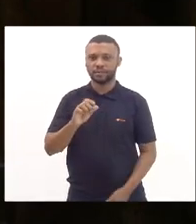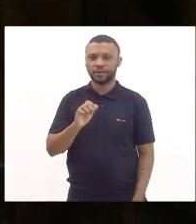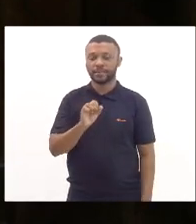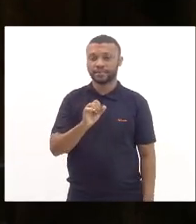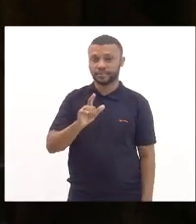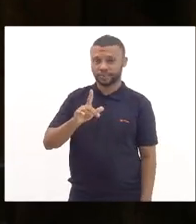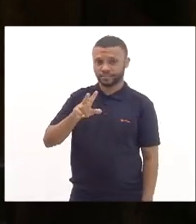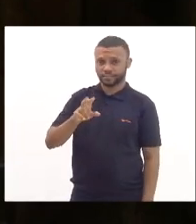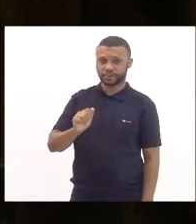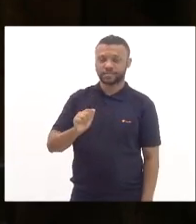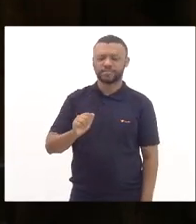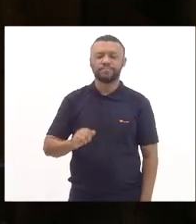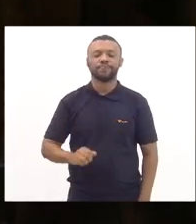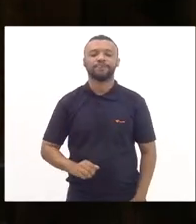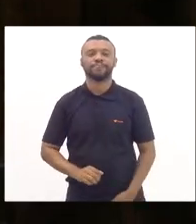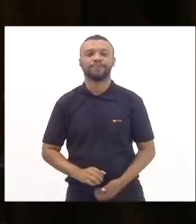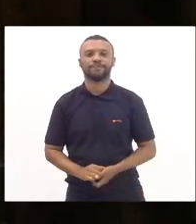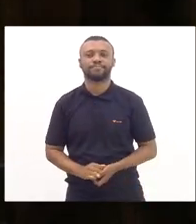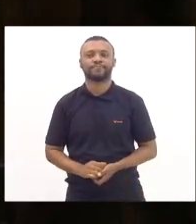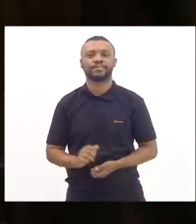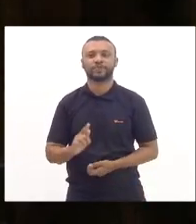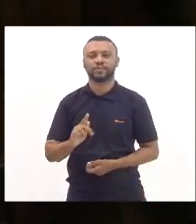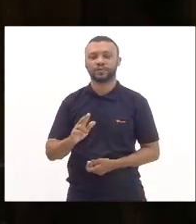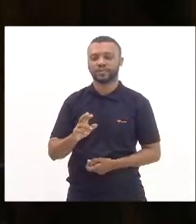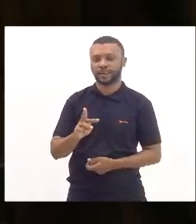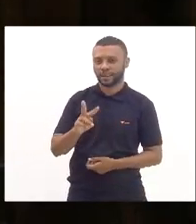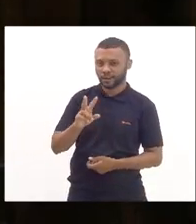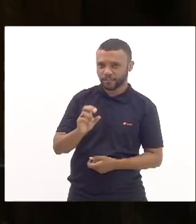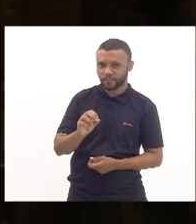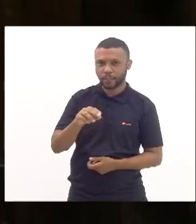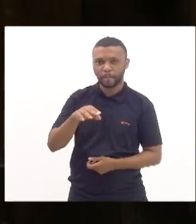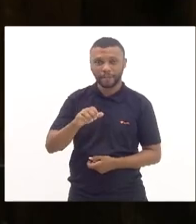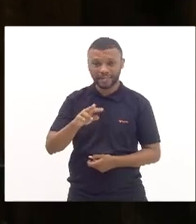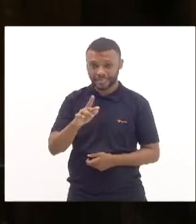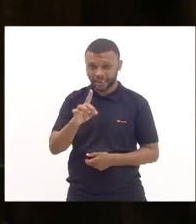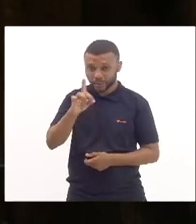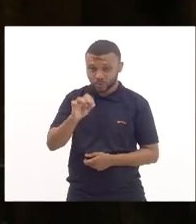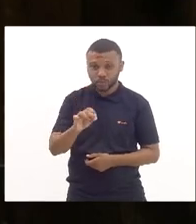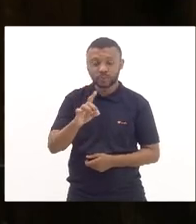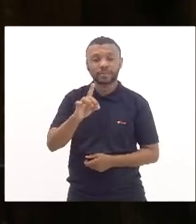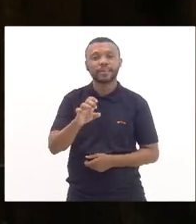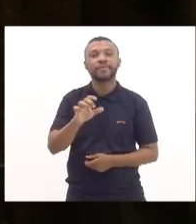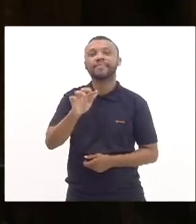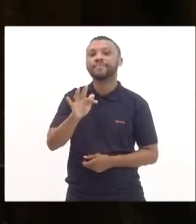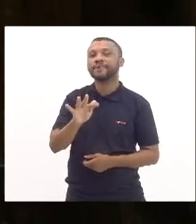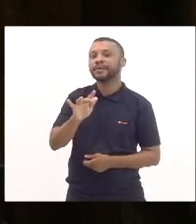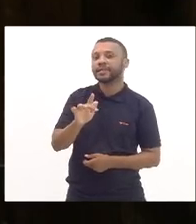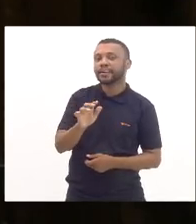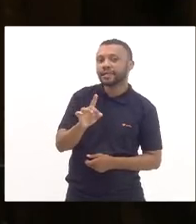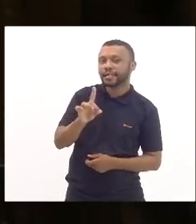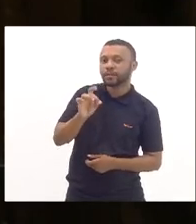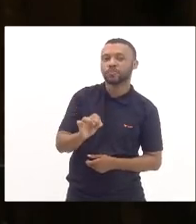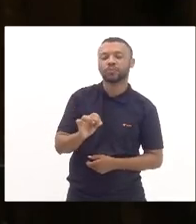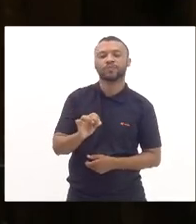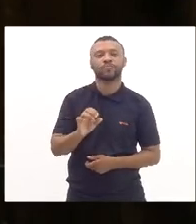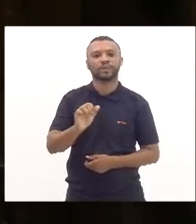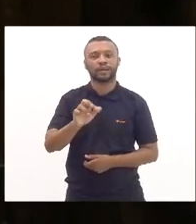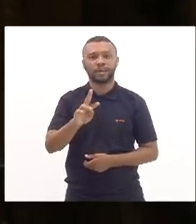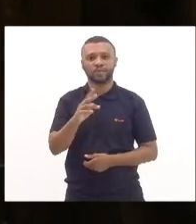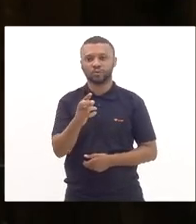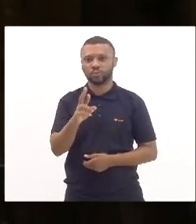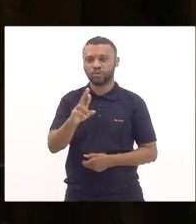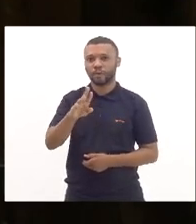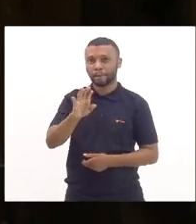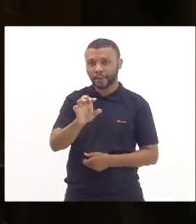Zaqueu Medeiros, Gustavo Machado de Figueiredo, Gabriela Santos Soares, Arthur Bezerra dos